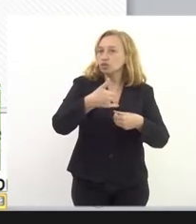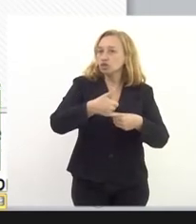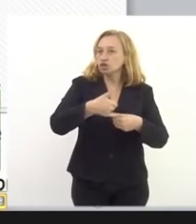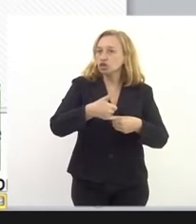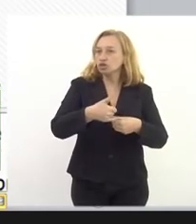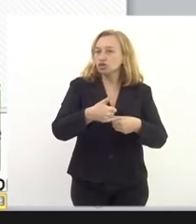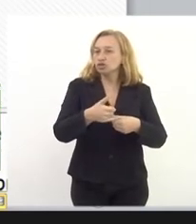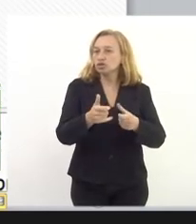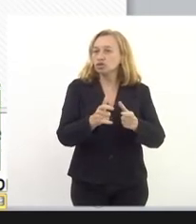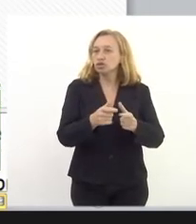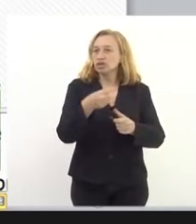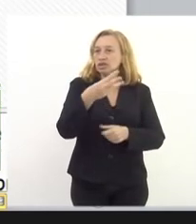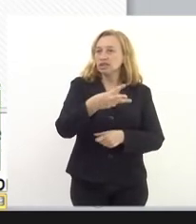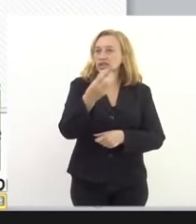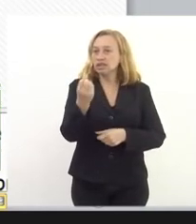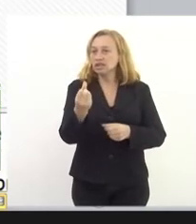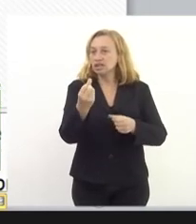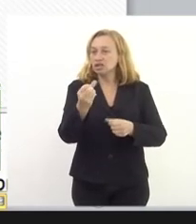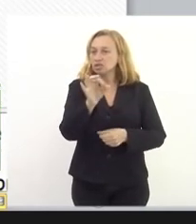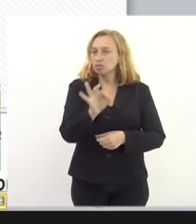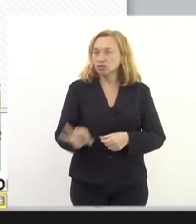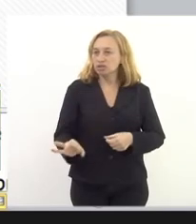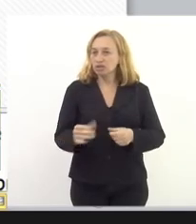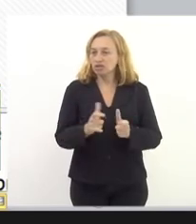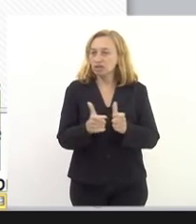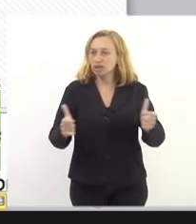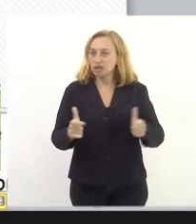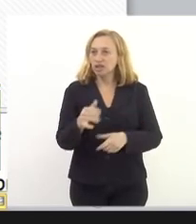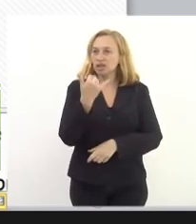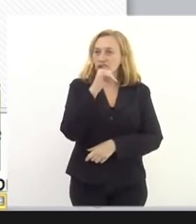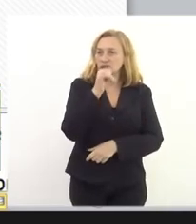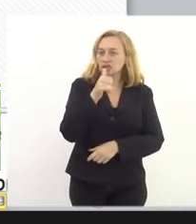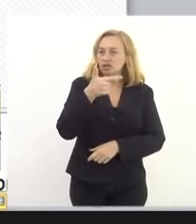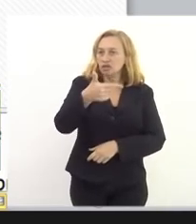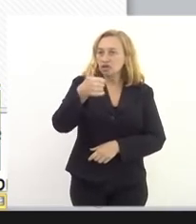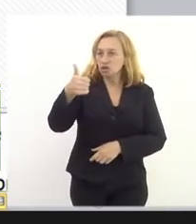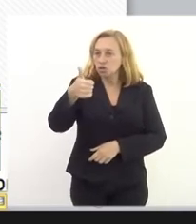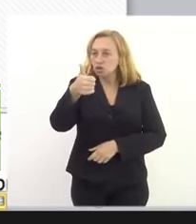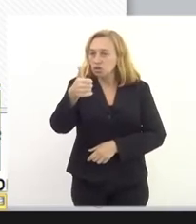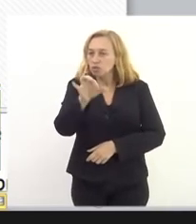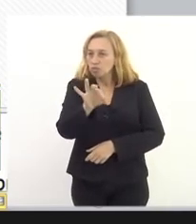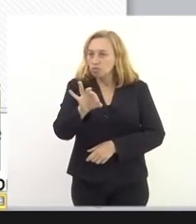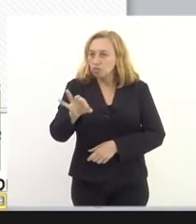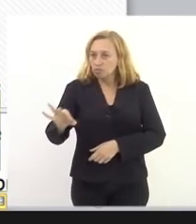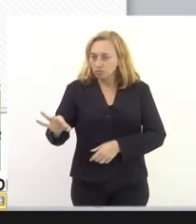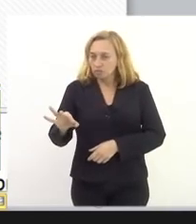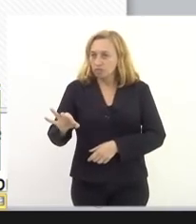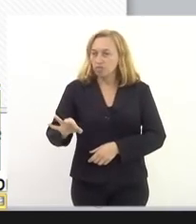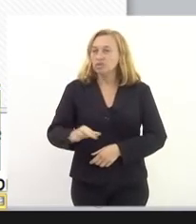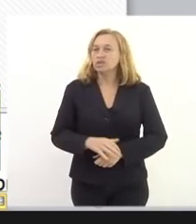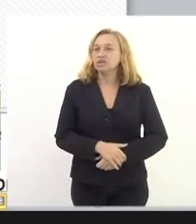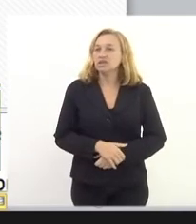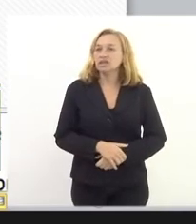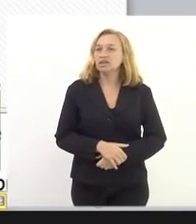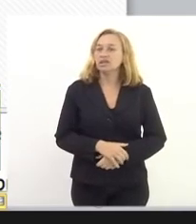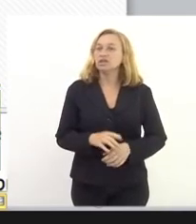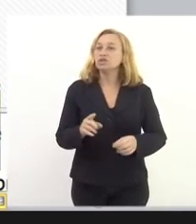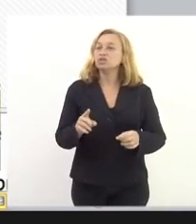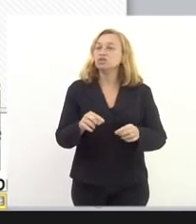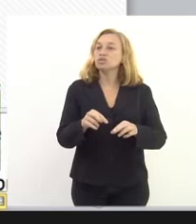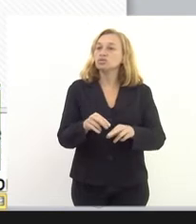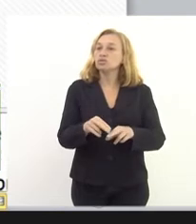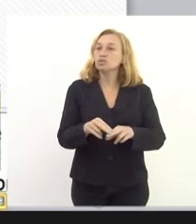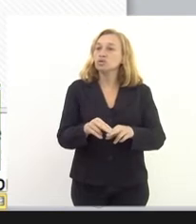cresce 36%, energia elétrica de 21,2%, e isso mostra, justifica,